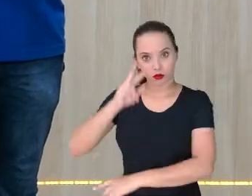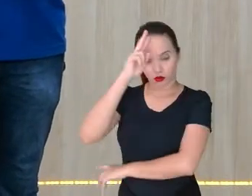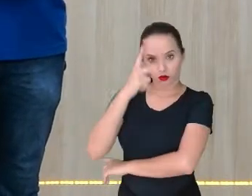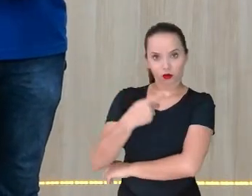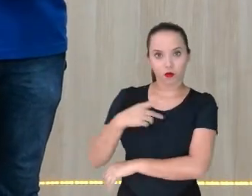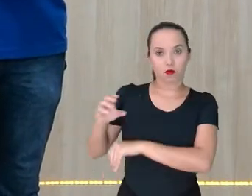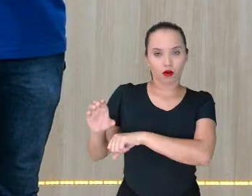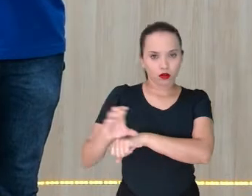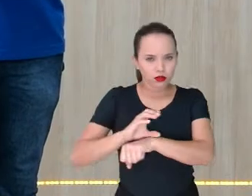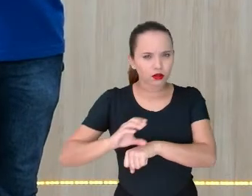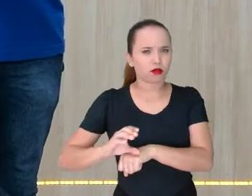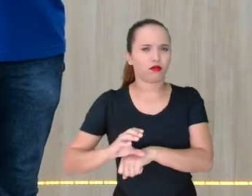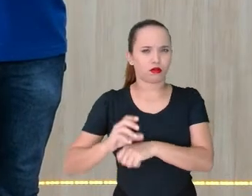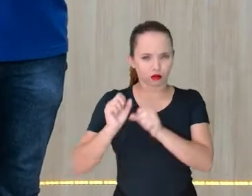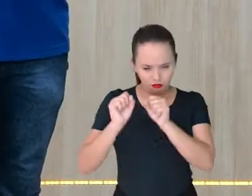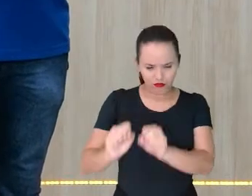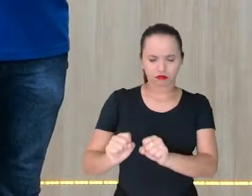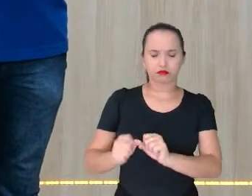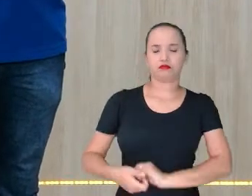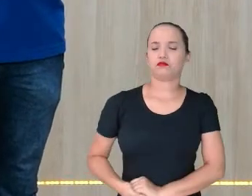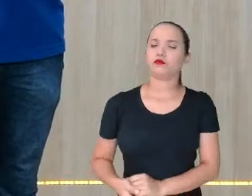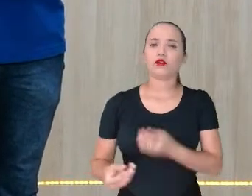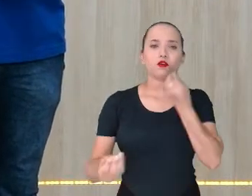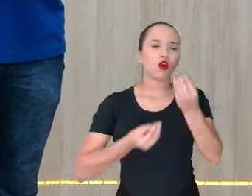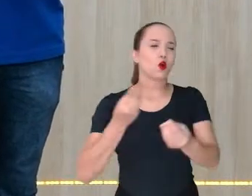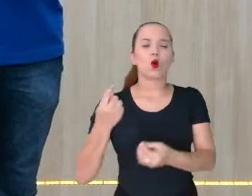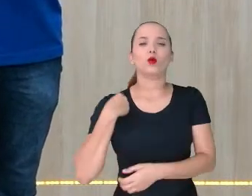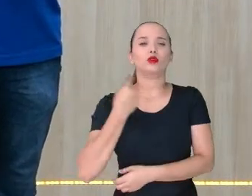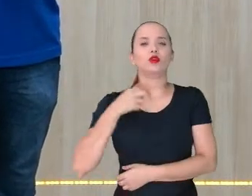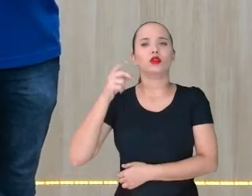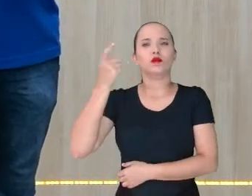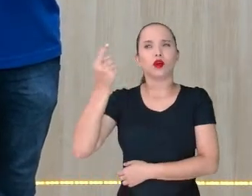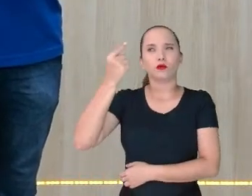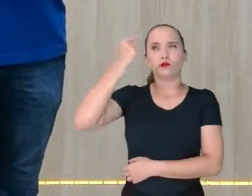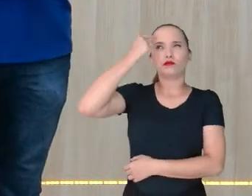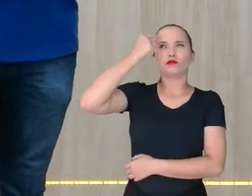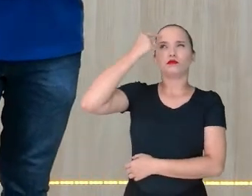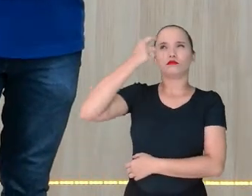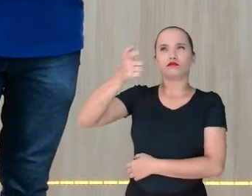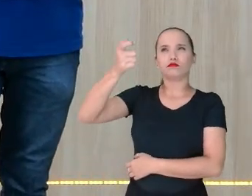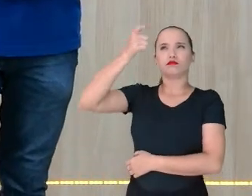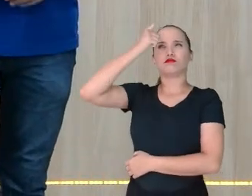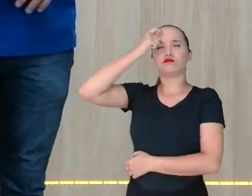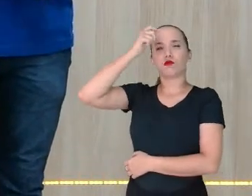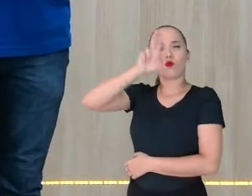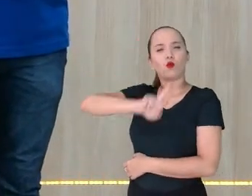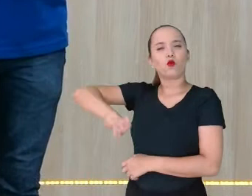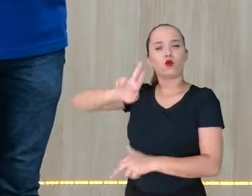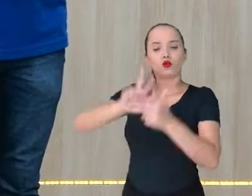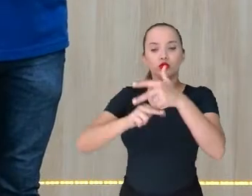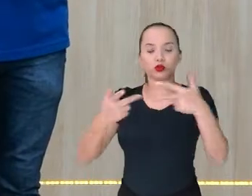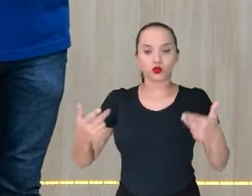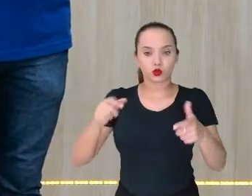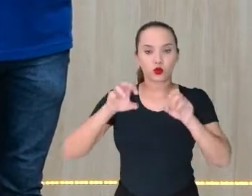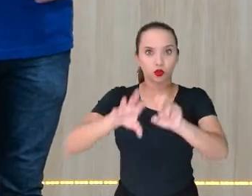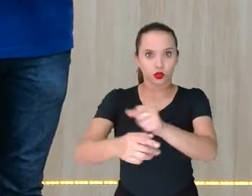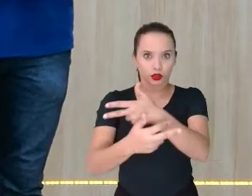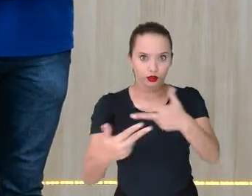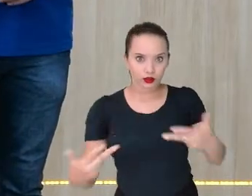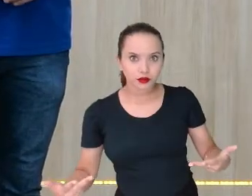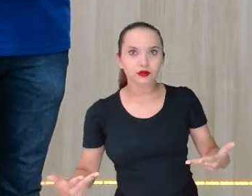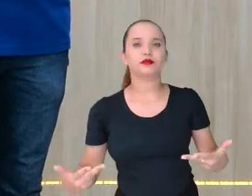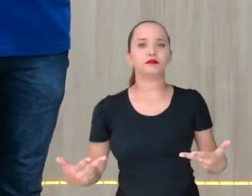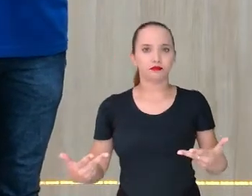cidadão, não é? Como a gente pode usar de forma racional, né, os elementos naturais,